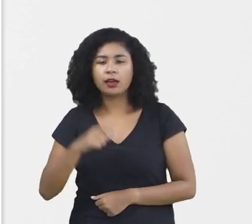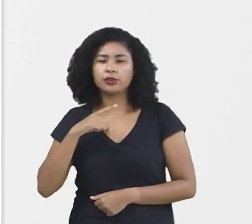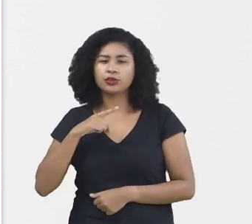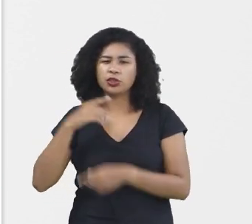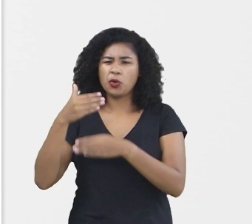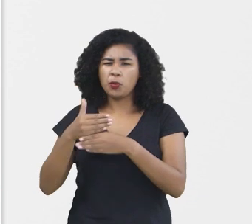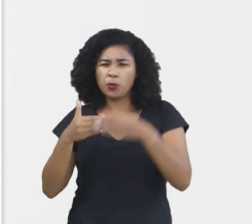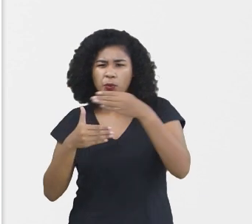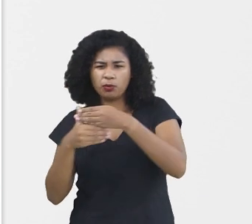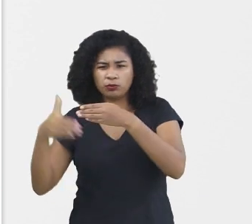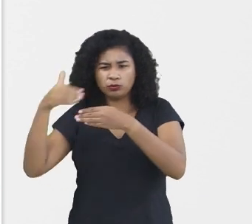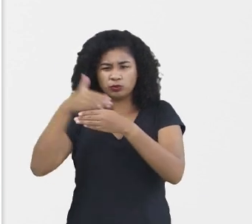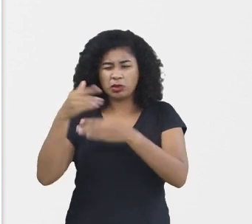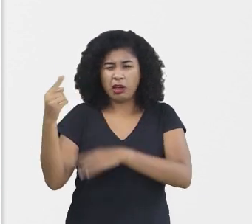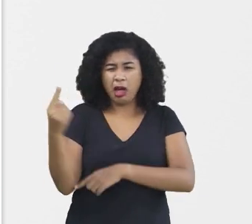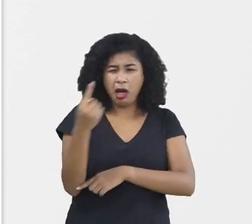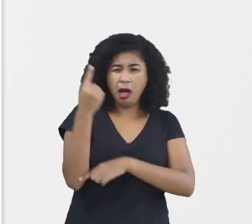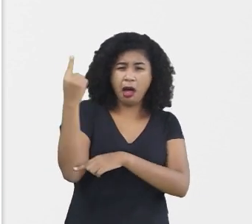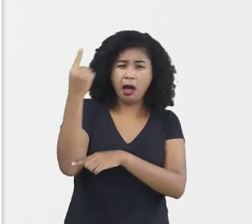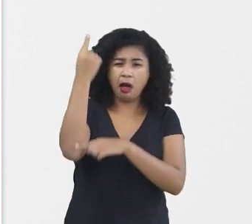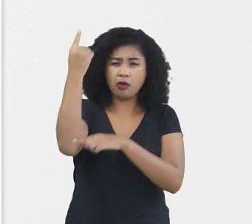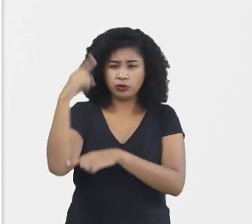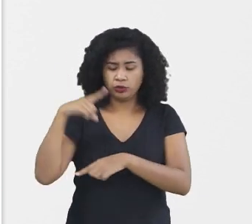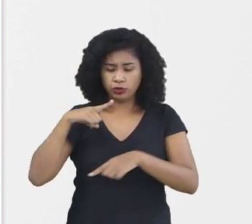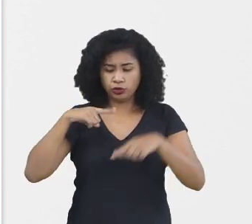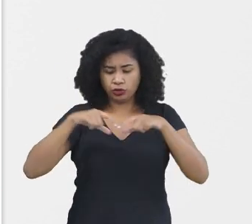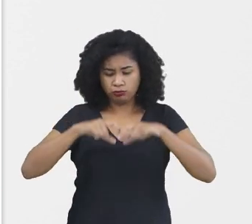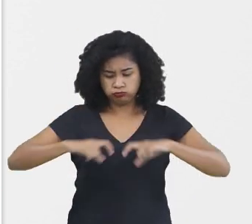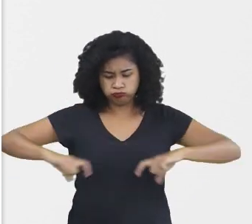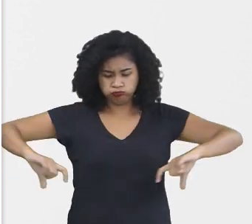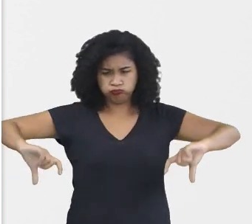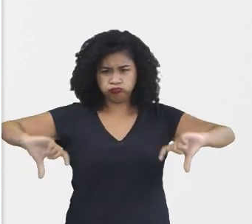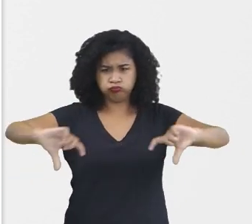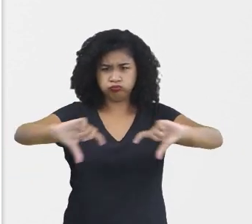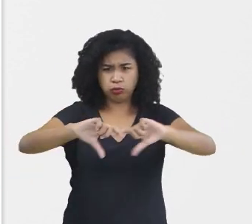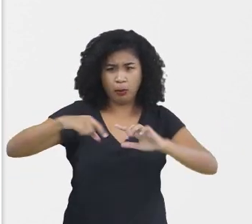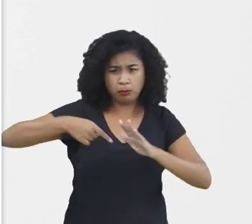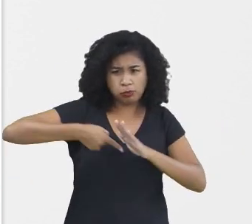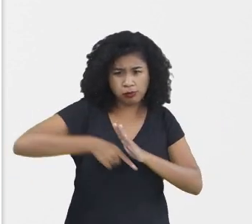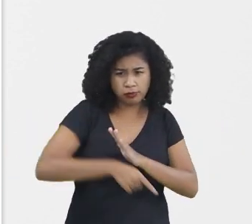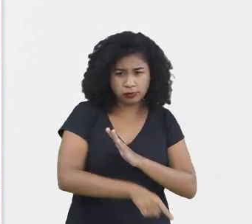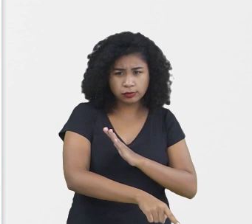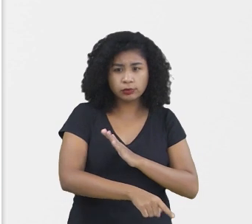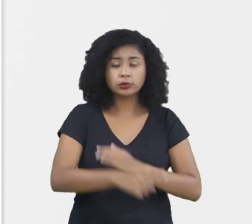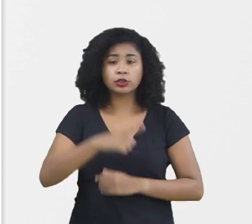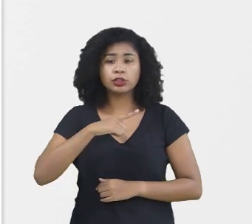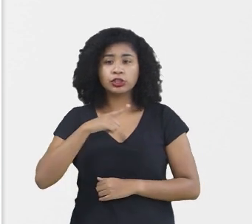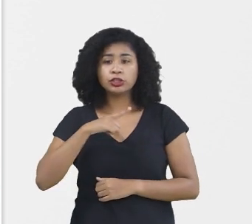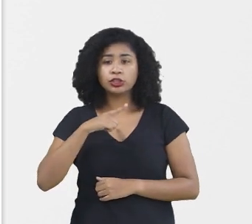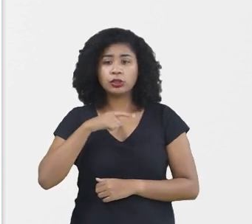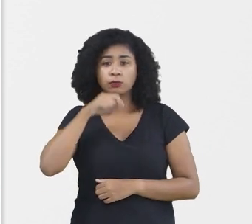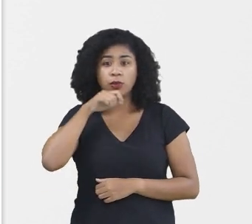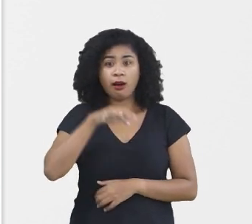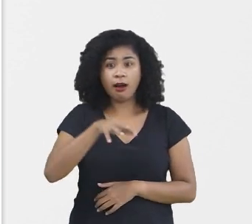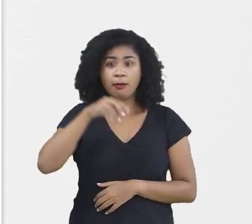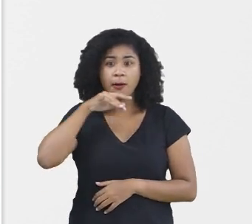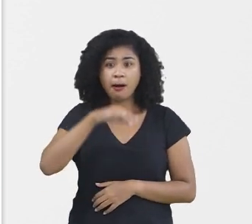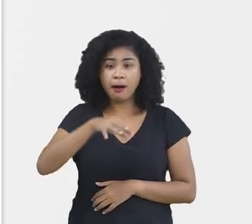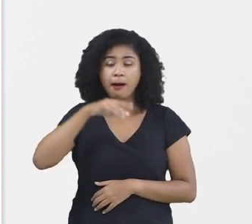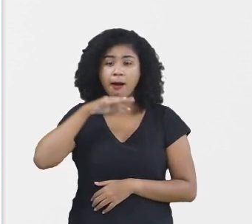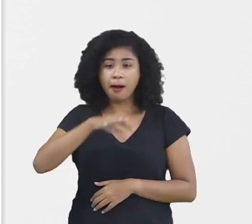fosse em volta, né? Ponte levadiça e um terrível dragão na frente da porta do castelo. Então observe aí que eu